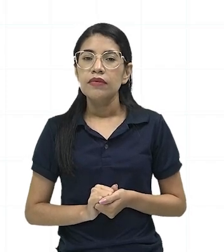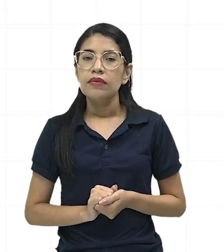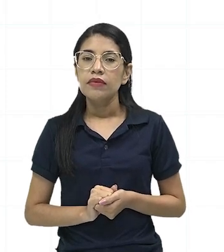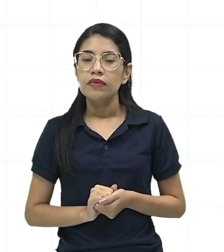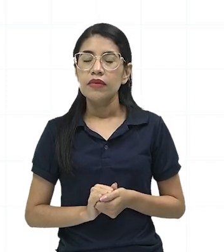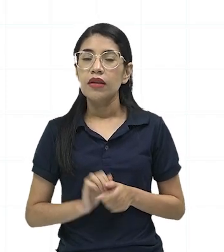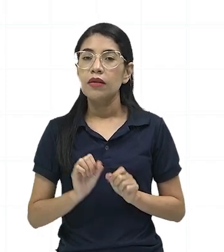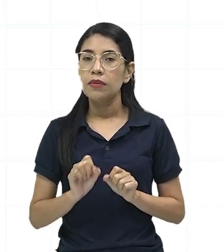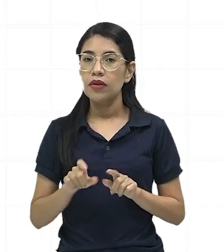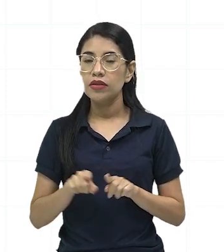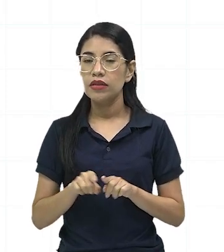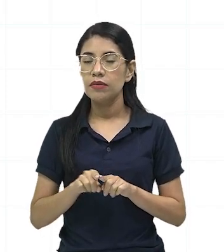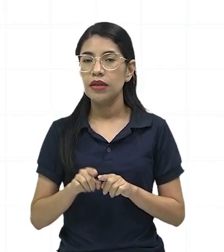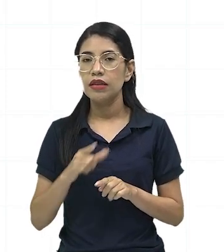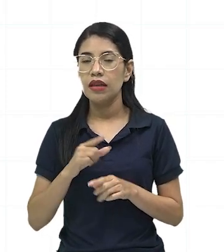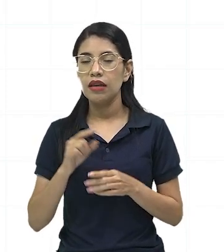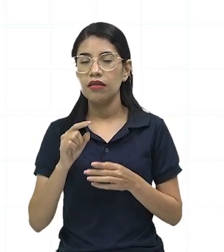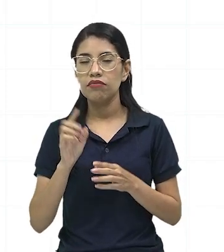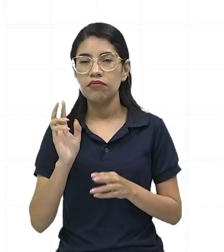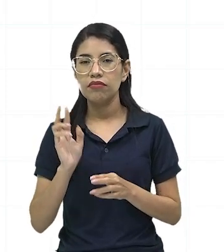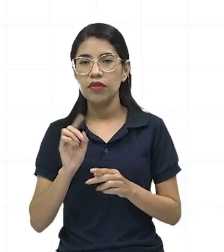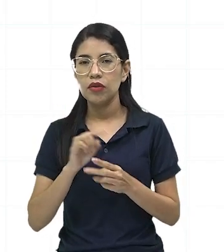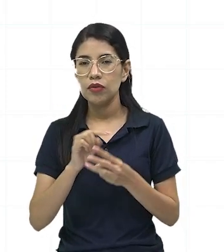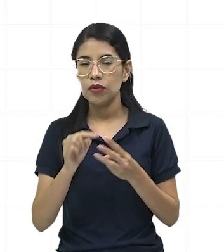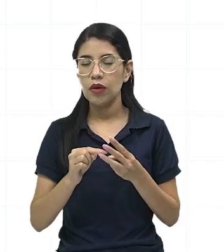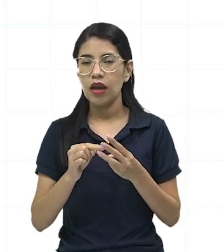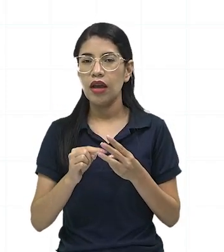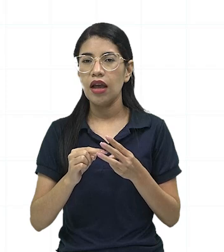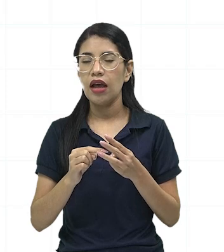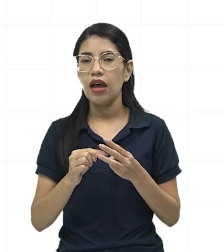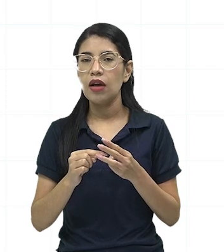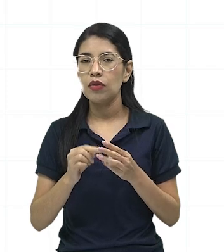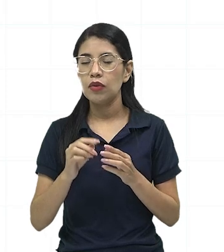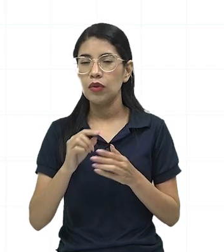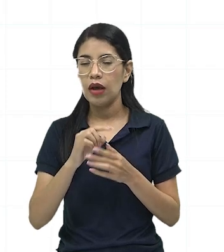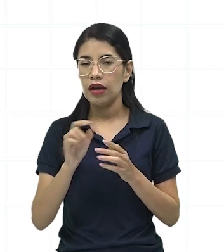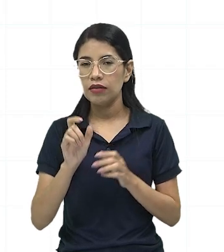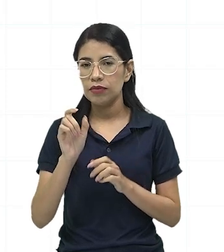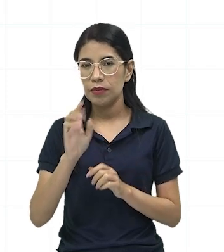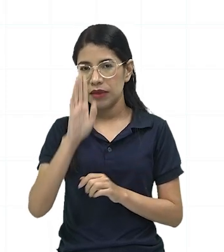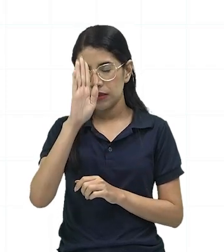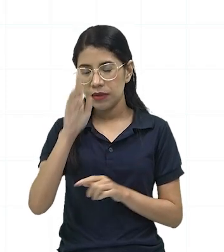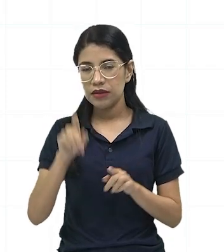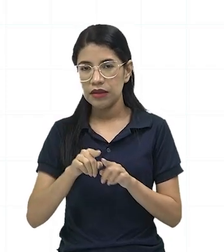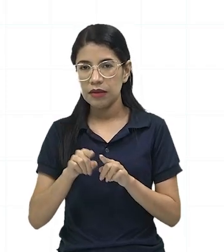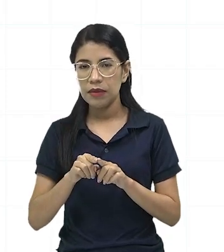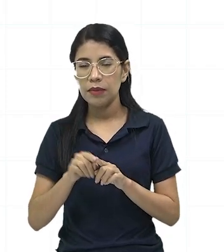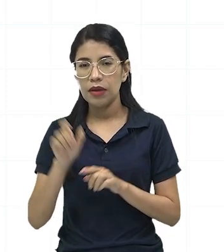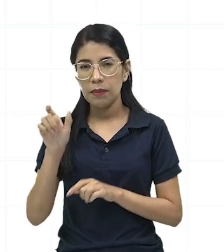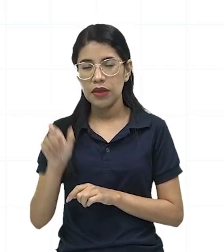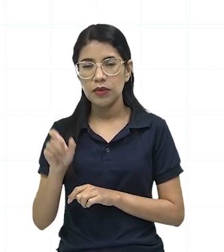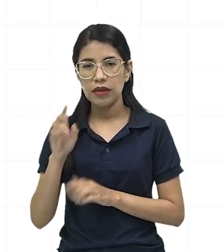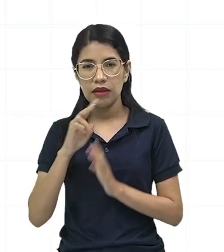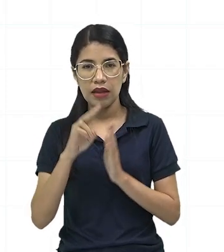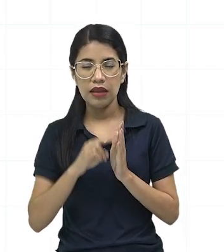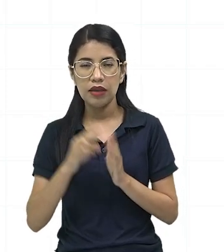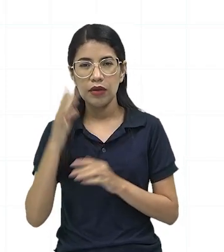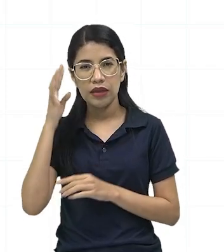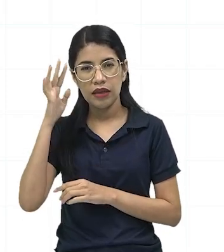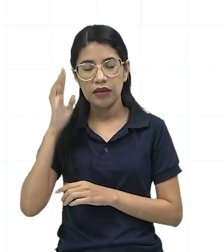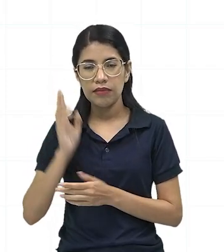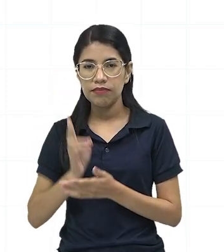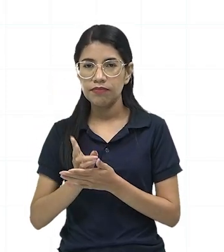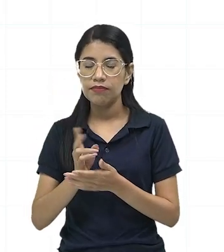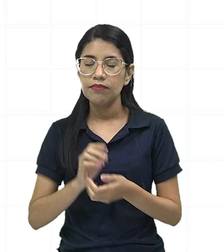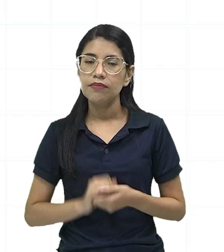conclusão pode reiterar os pontos-chave e deixar uma impressão duradoura no leitor. Vamos tentar então